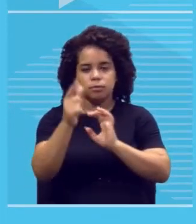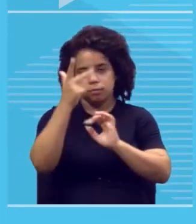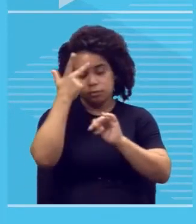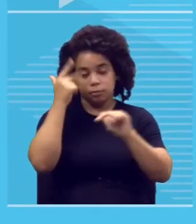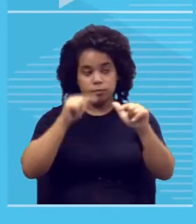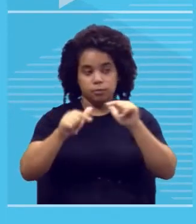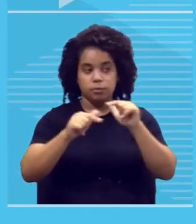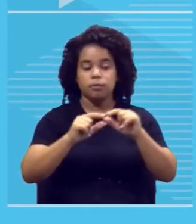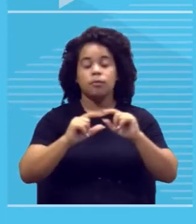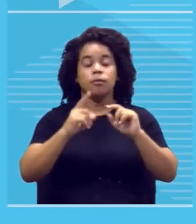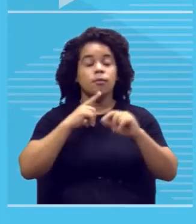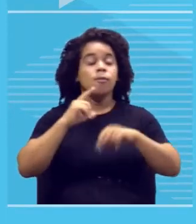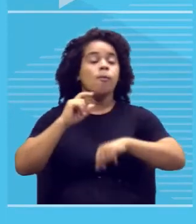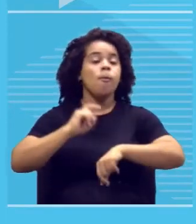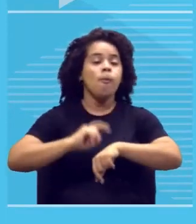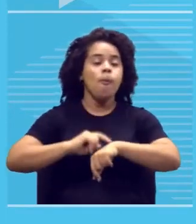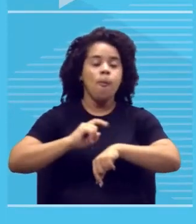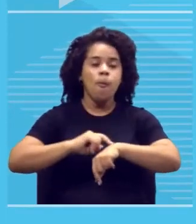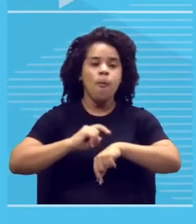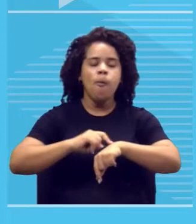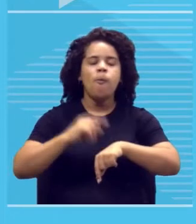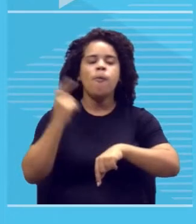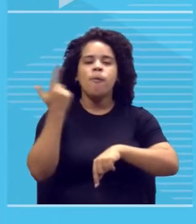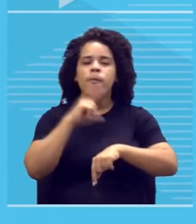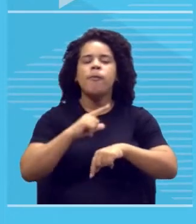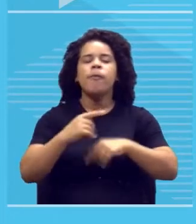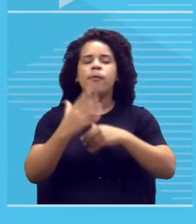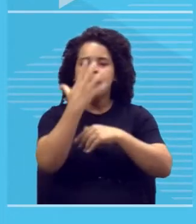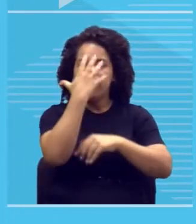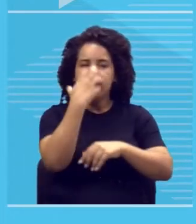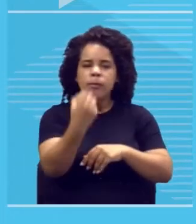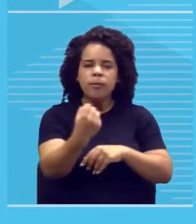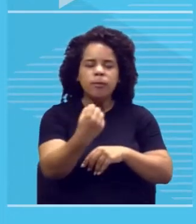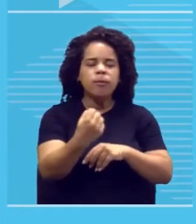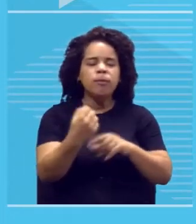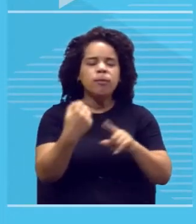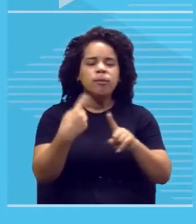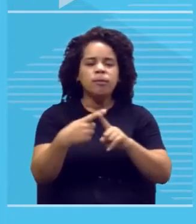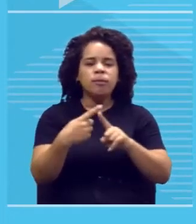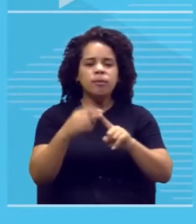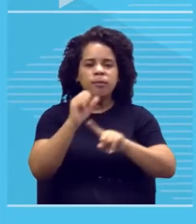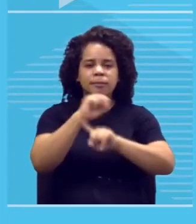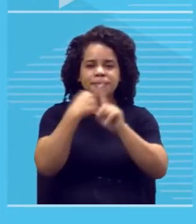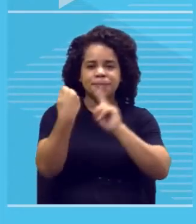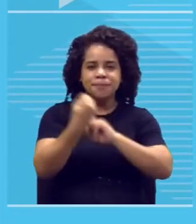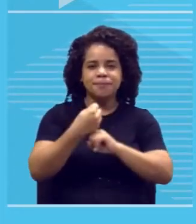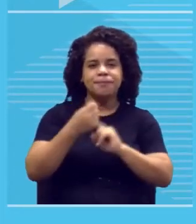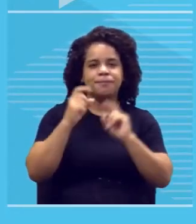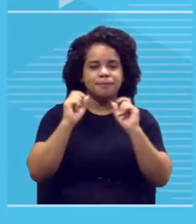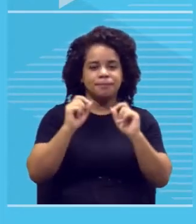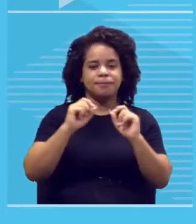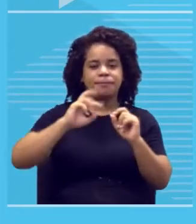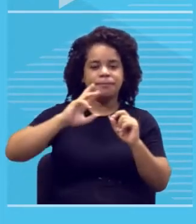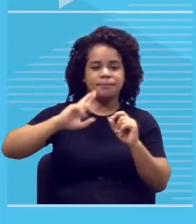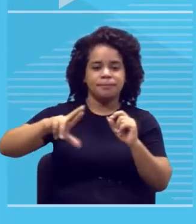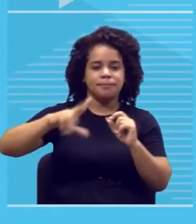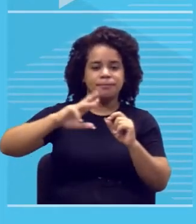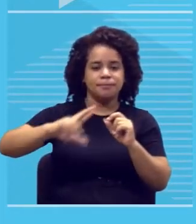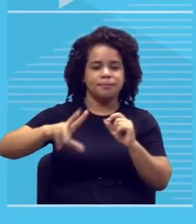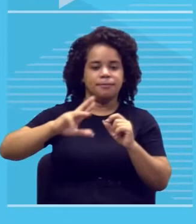não me importei uma hora chega na sua bolha porque a sociedade ela não é um